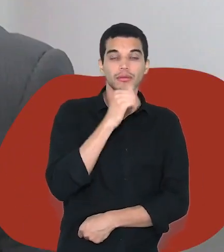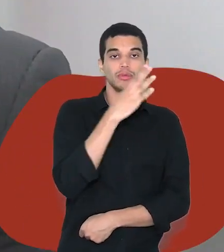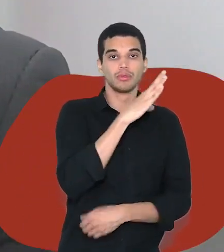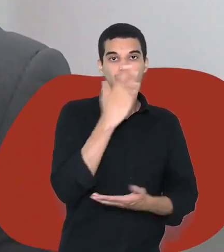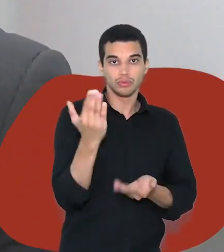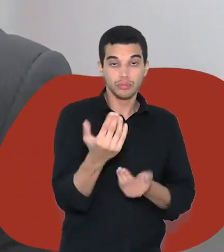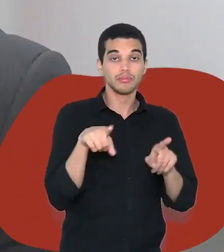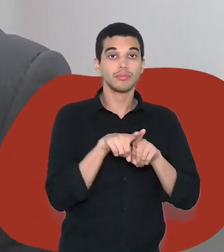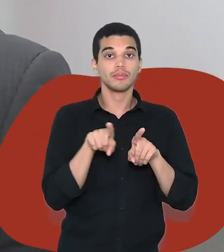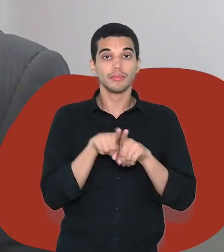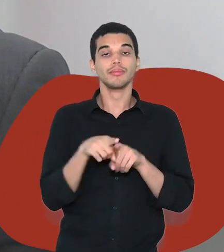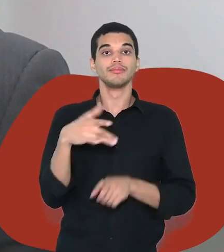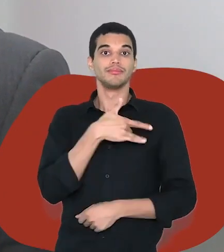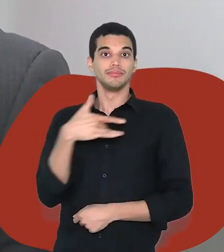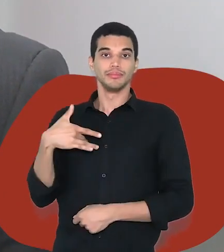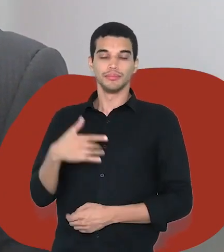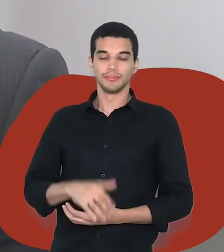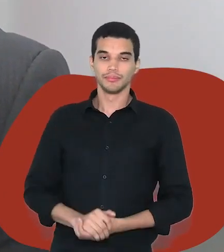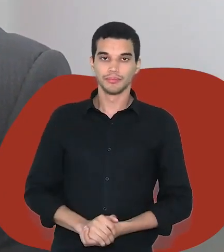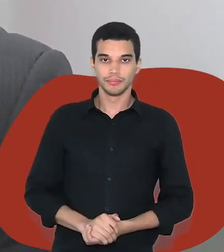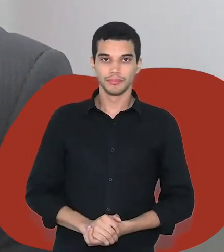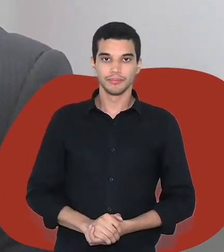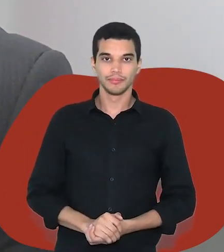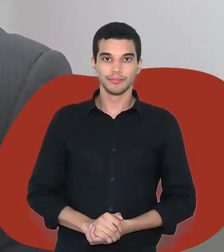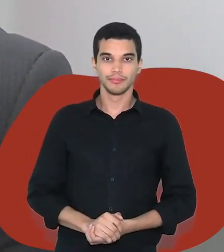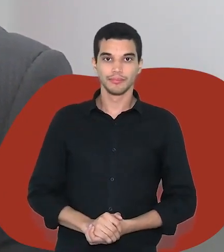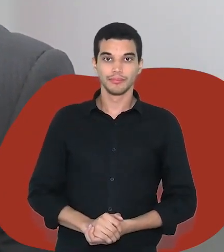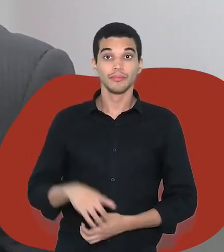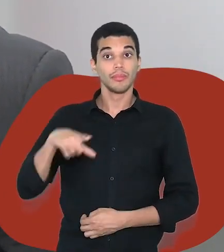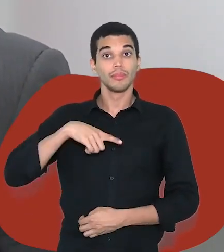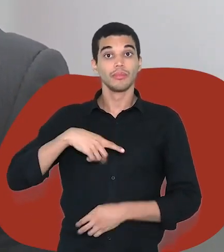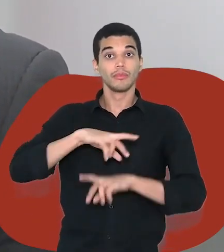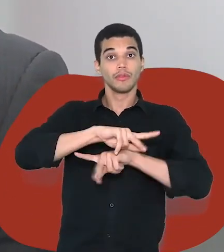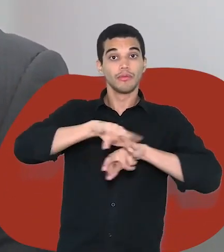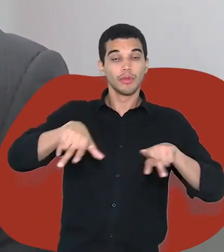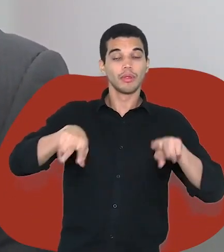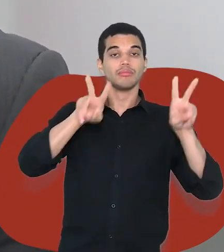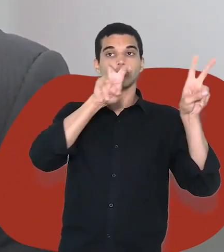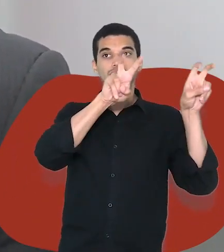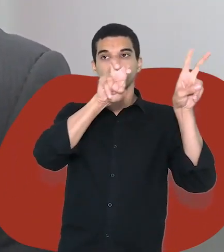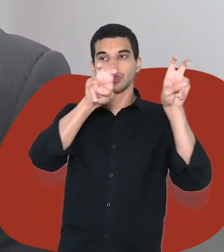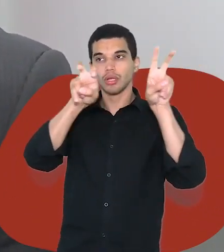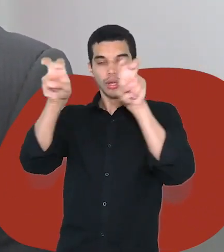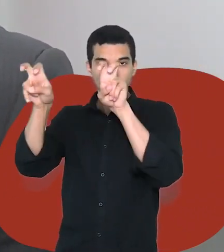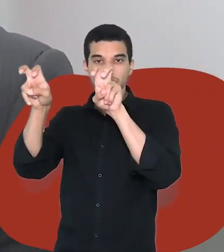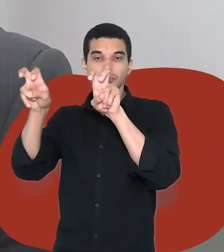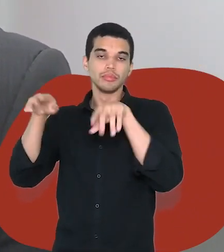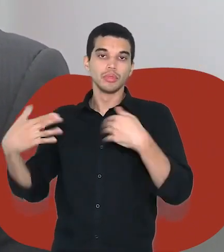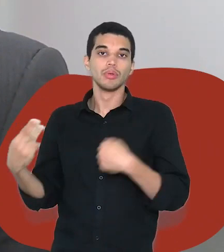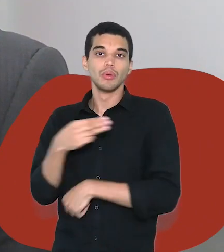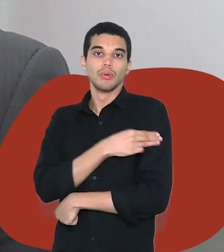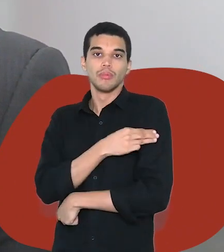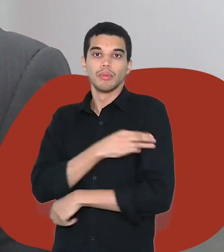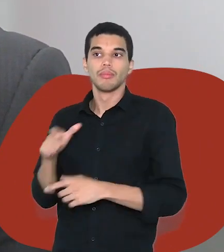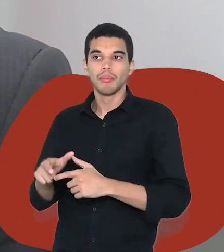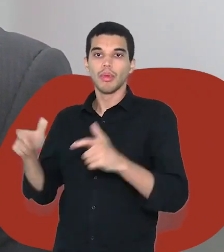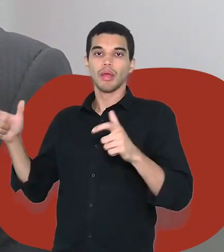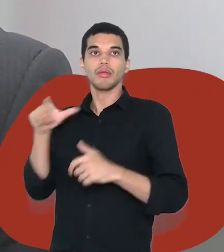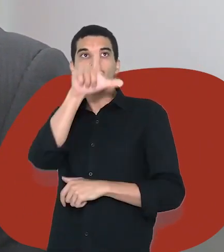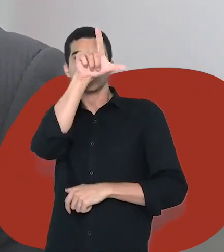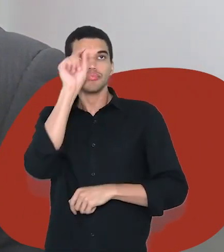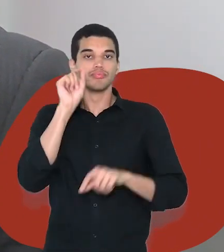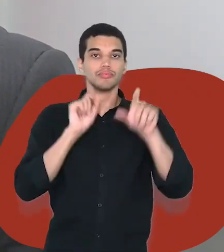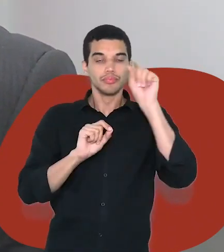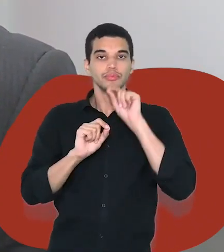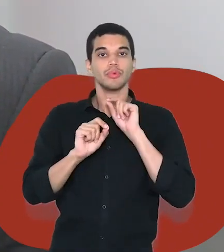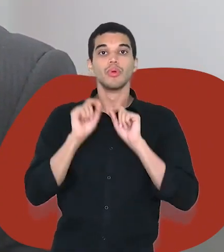saúde. Dentre diversos temas que foram apresentados, de tema que poderia ser abordado, foi escolhido pela